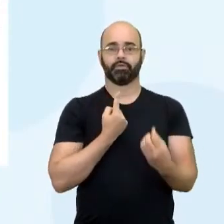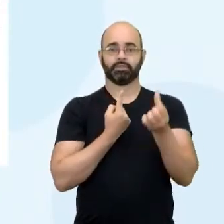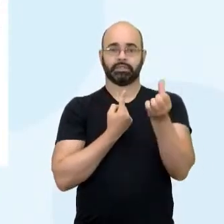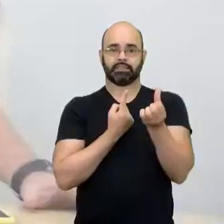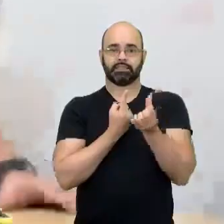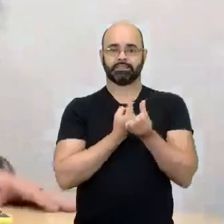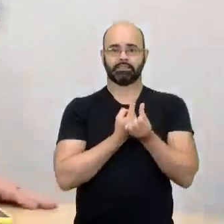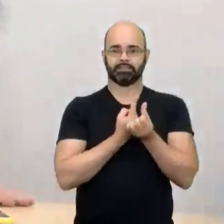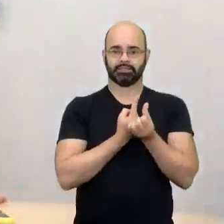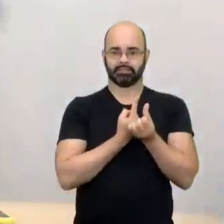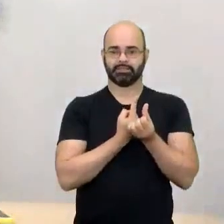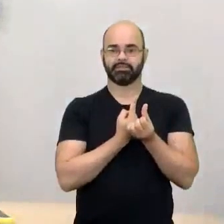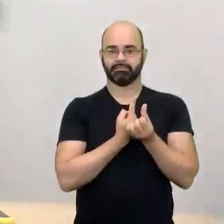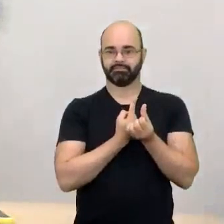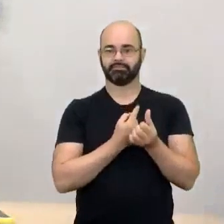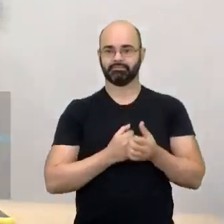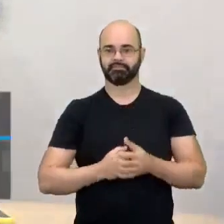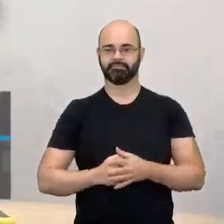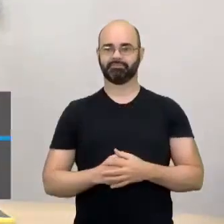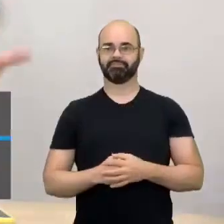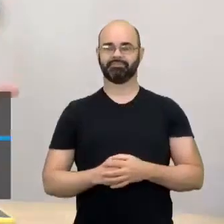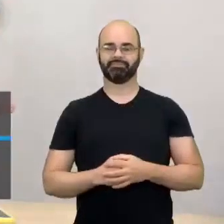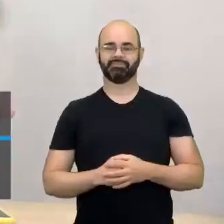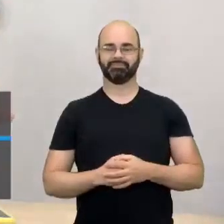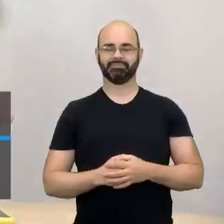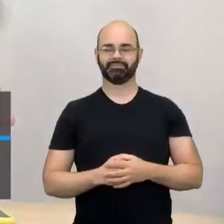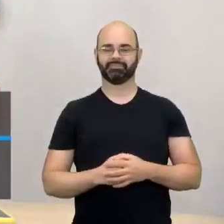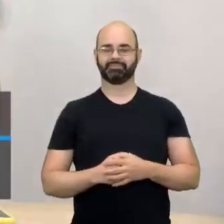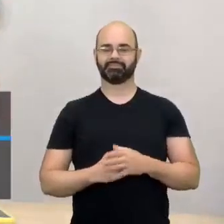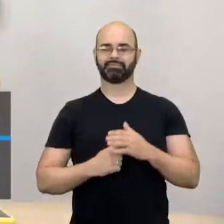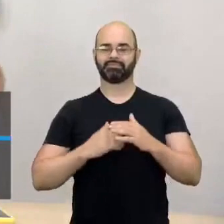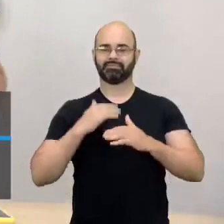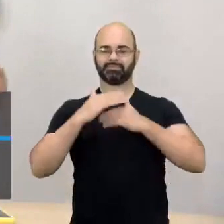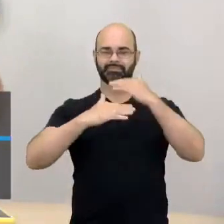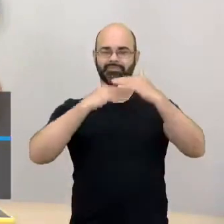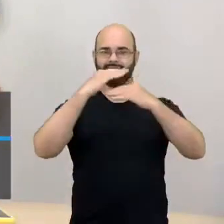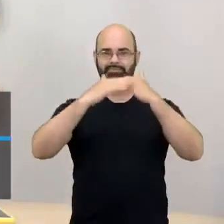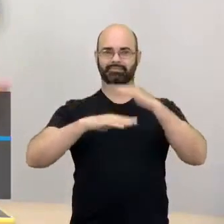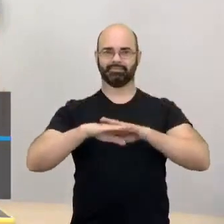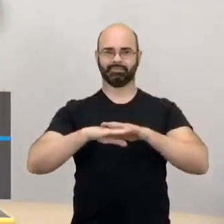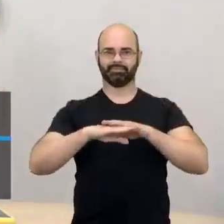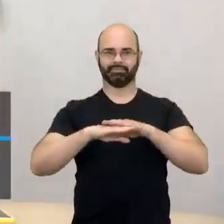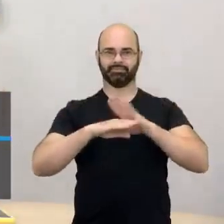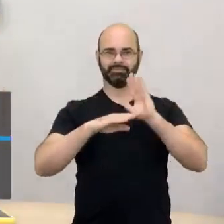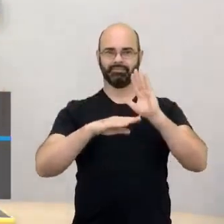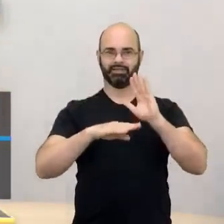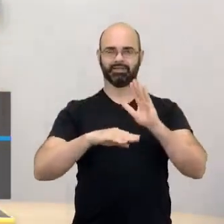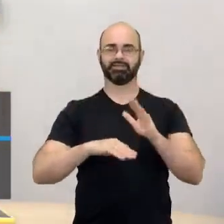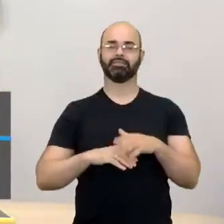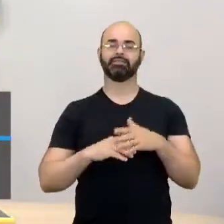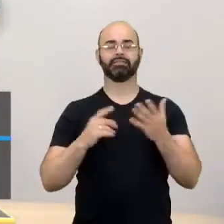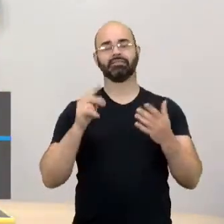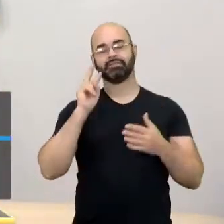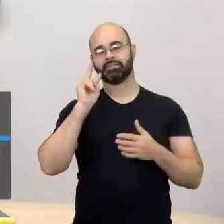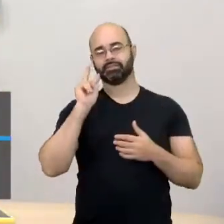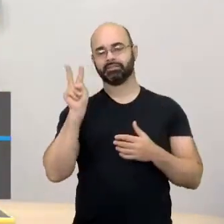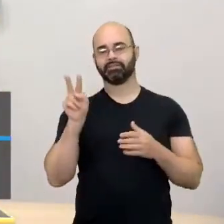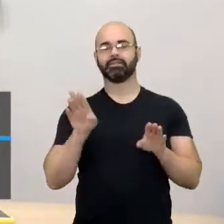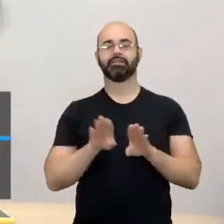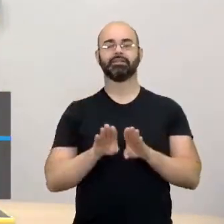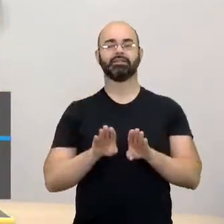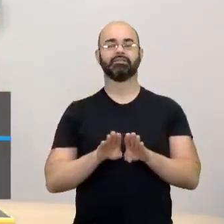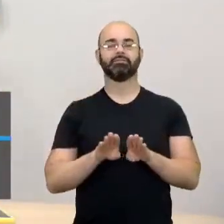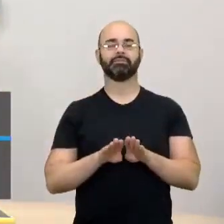de fecundidade. Então também, né, a gente viu lá no crescimento vegetativo um valor elevado, também vemos, né, na questão